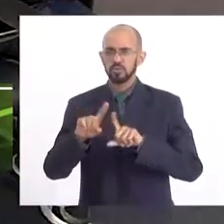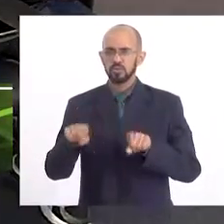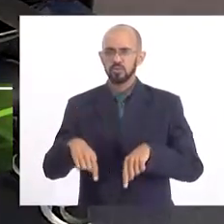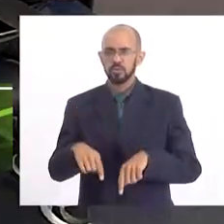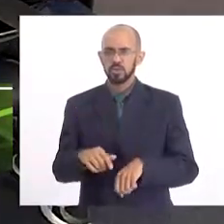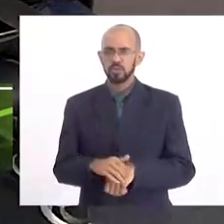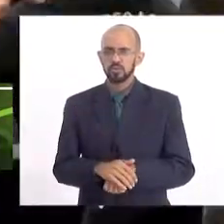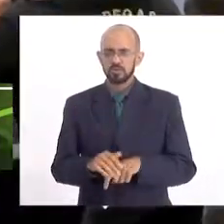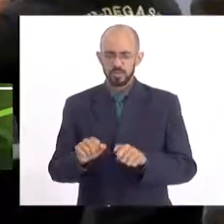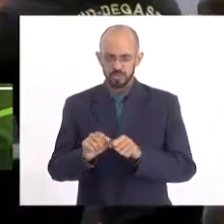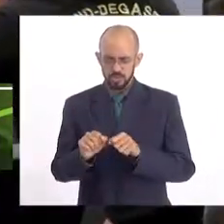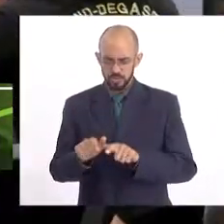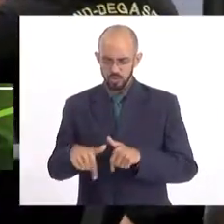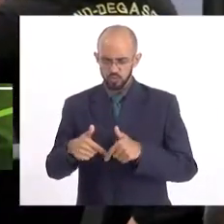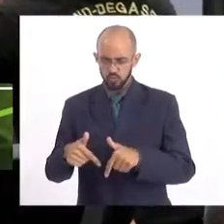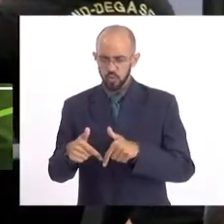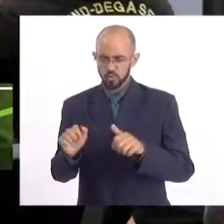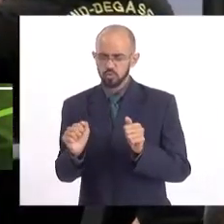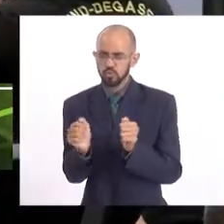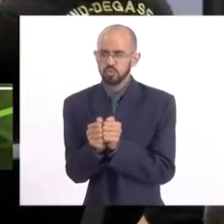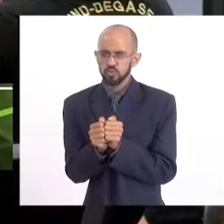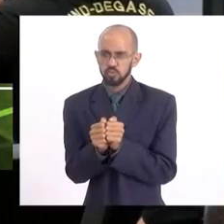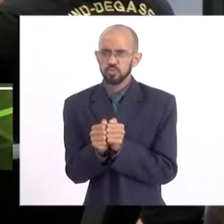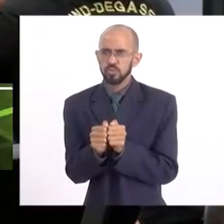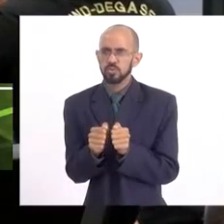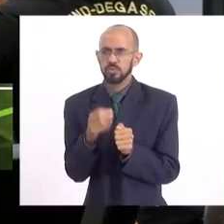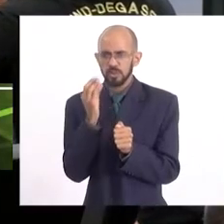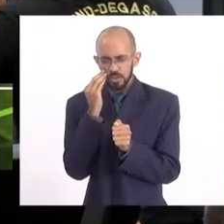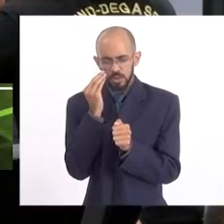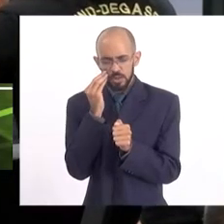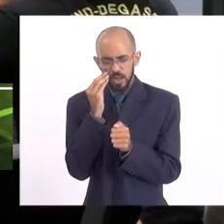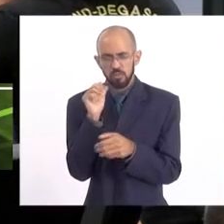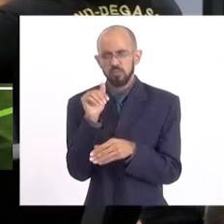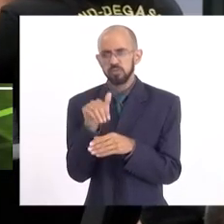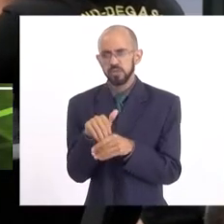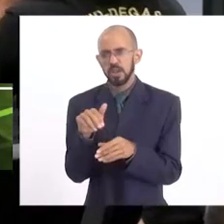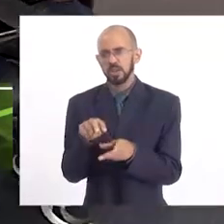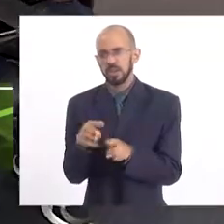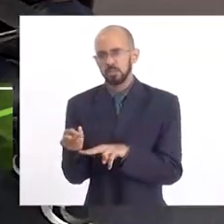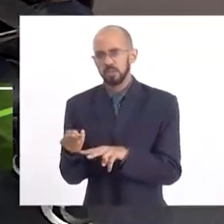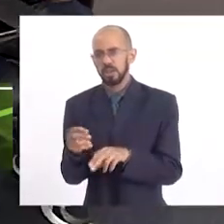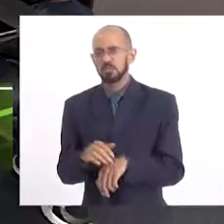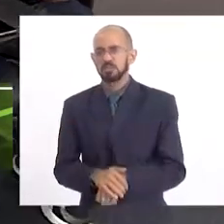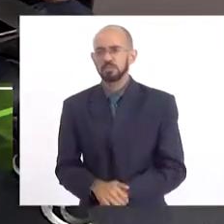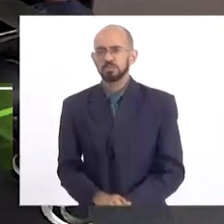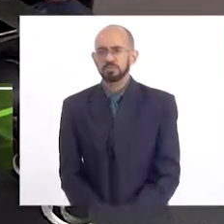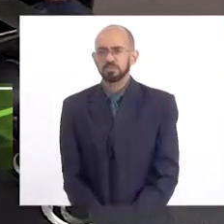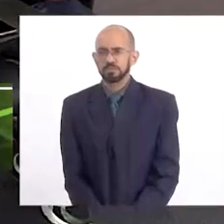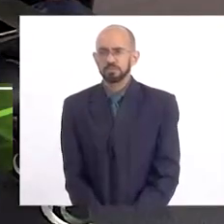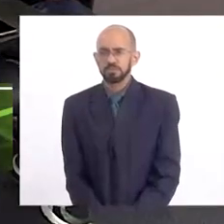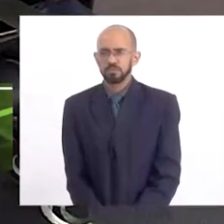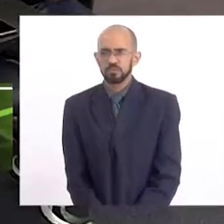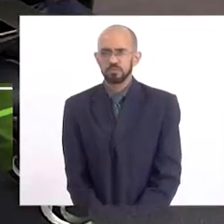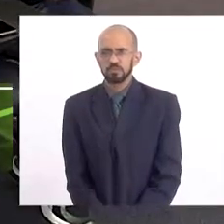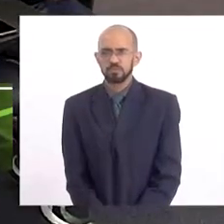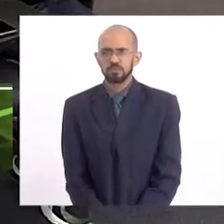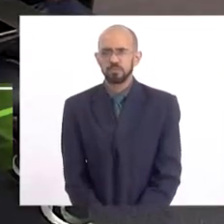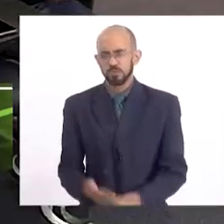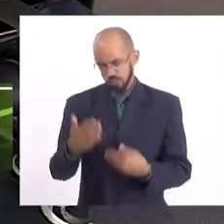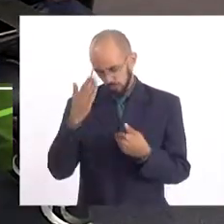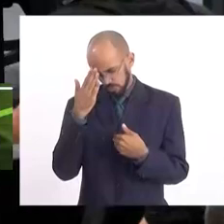esse esforço concentrado, pegar e encaminhar. Tá bom, obrigado, obrigado a todos mais uma vez, o empenho de todos da mesa aí. Ó, muito